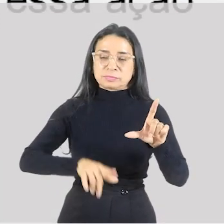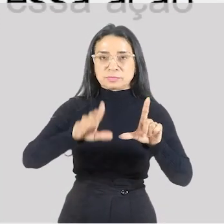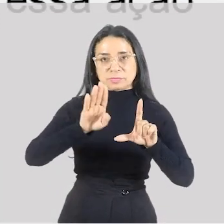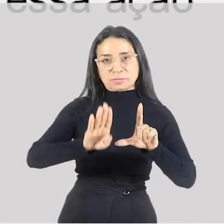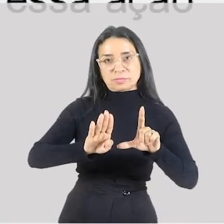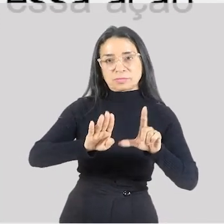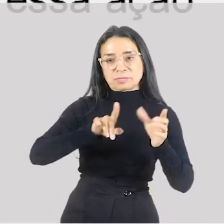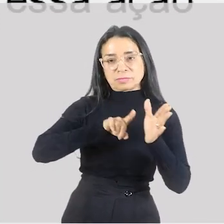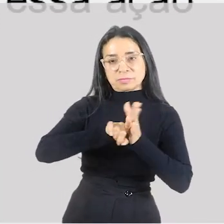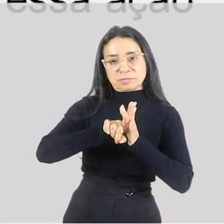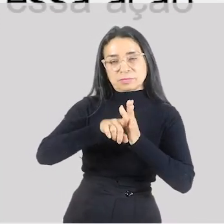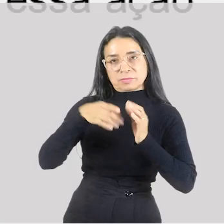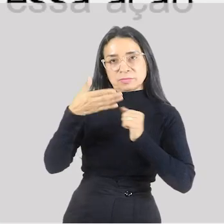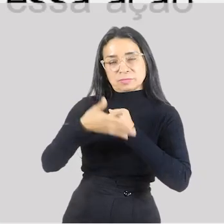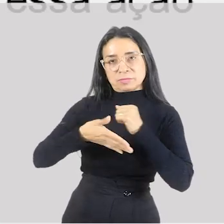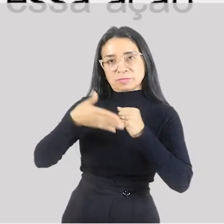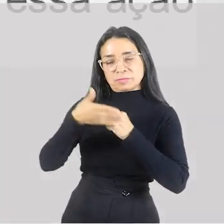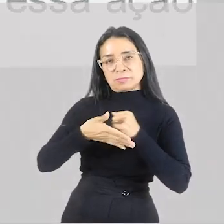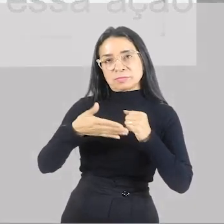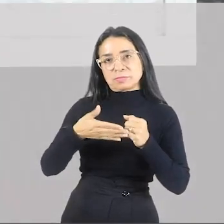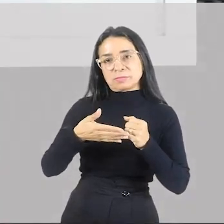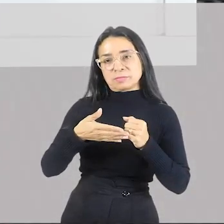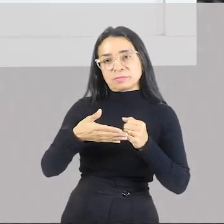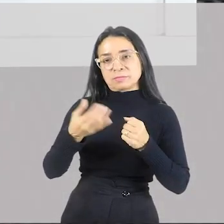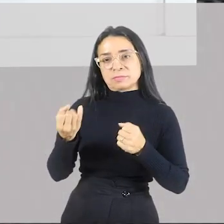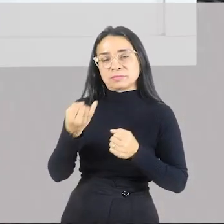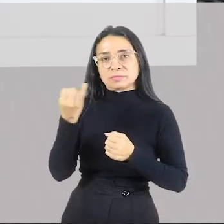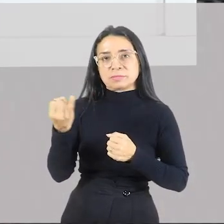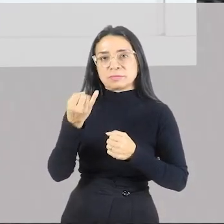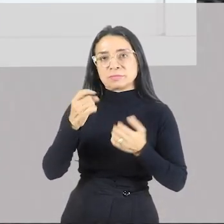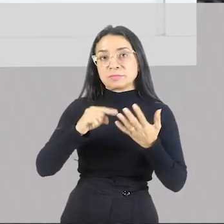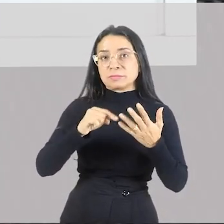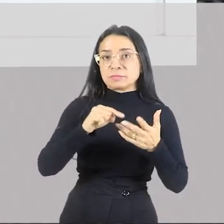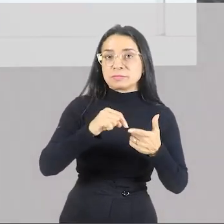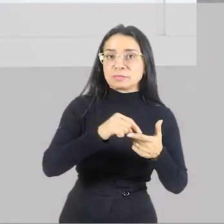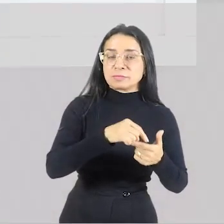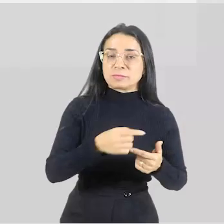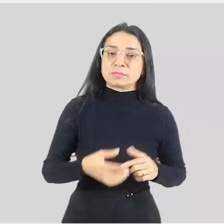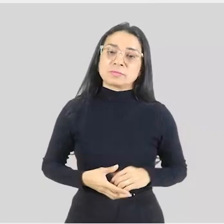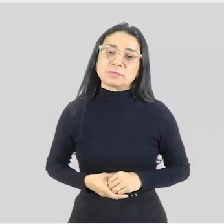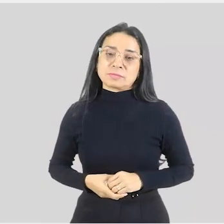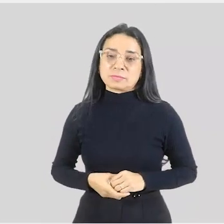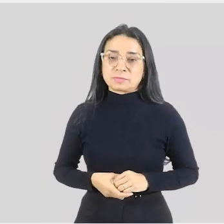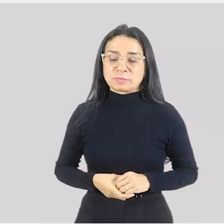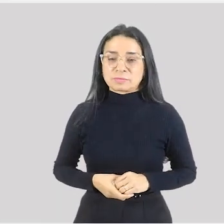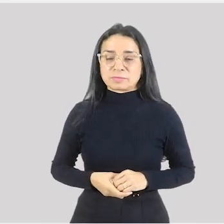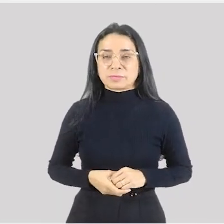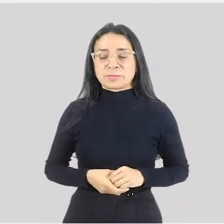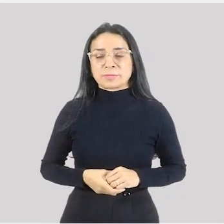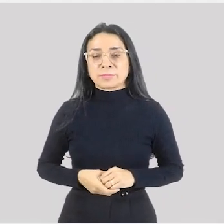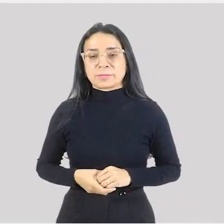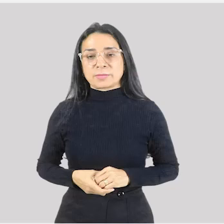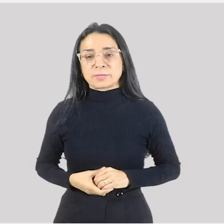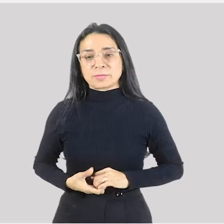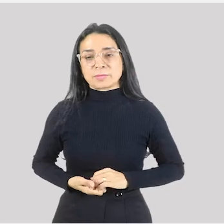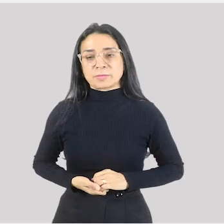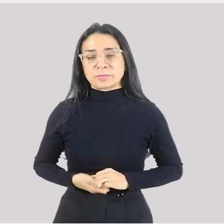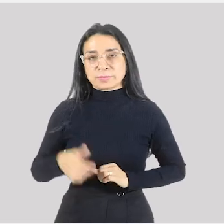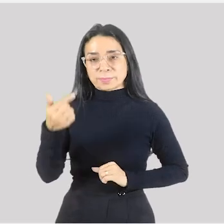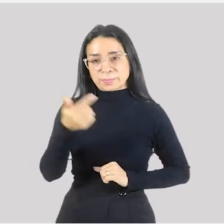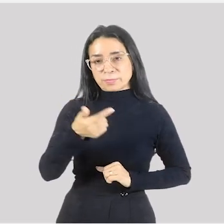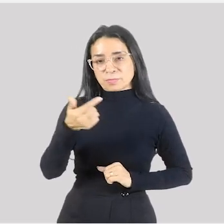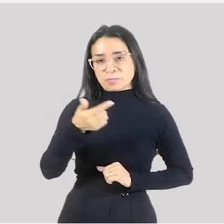B, questãozinha de princípio fundamental da contagem. Certo? Vamos agora para a nossa segunda questão de hoje. Olha